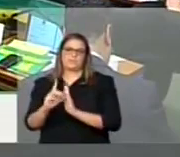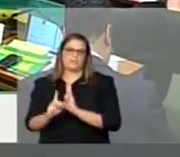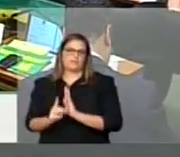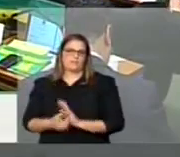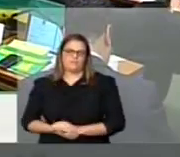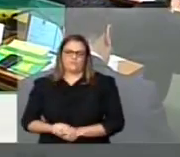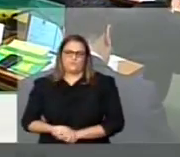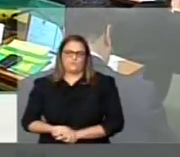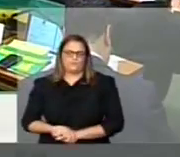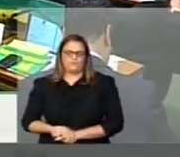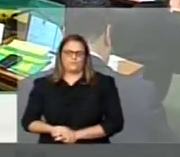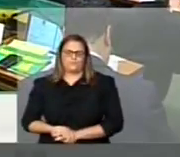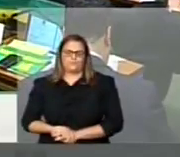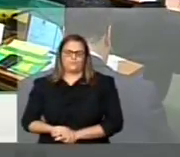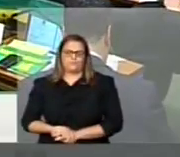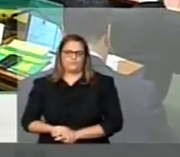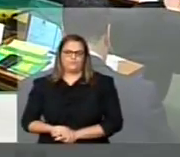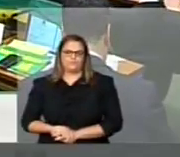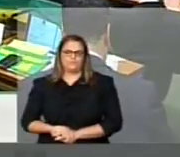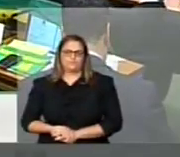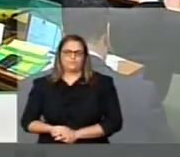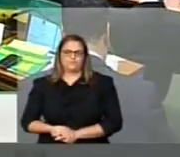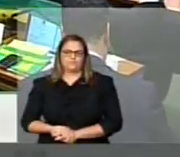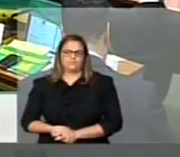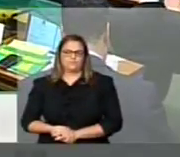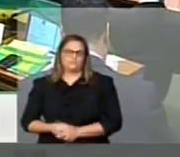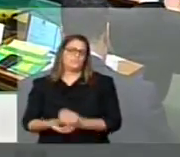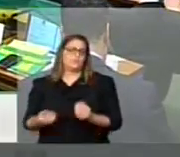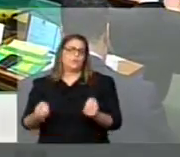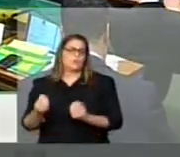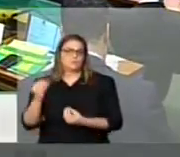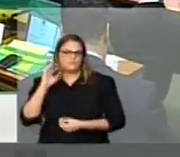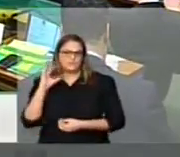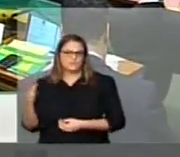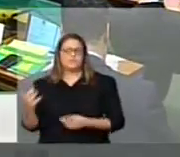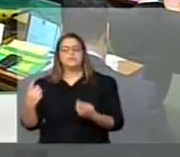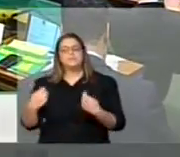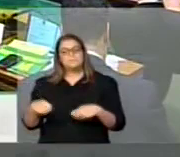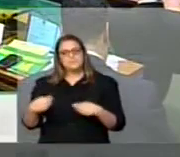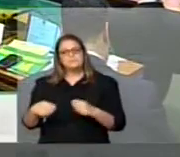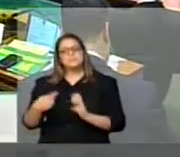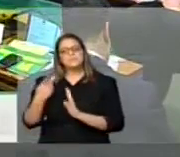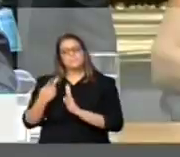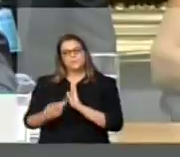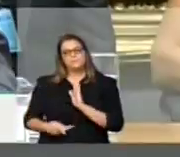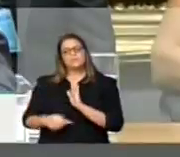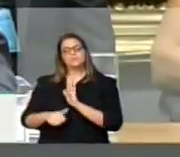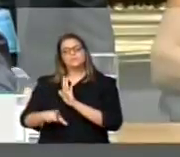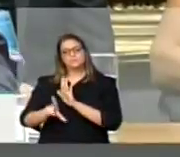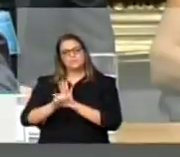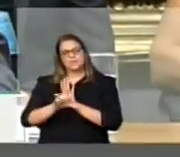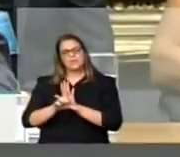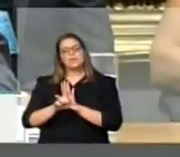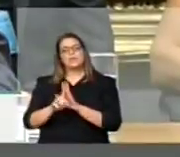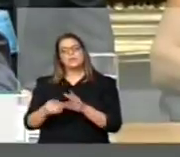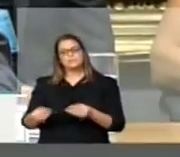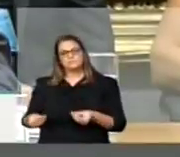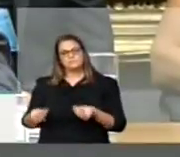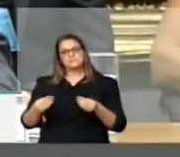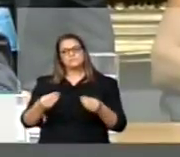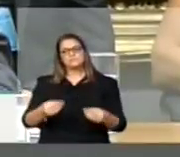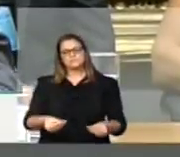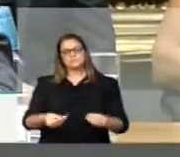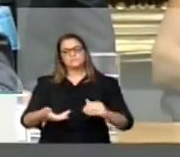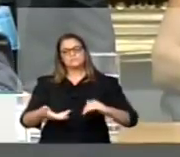Nesse caso, teria que enviar ao Congresso Nacional projetos de lei ou editar